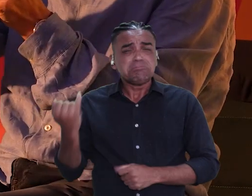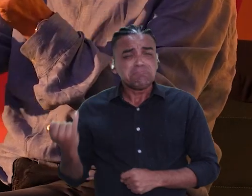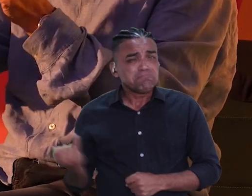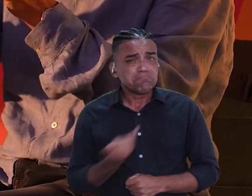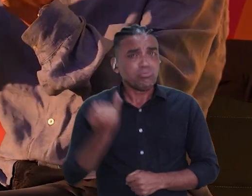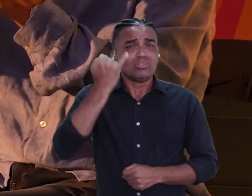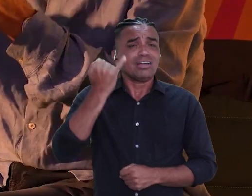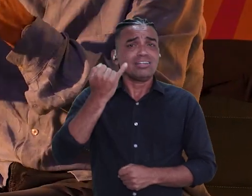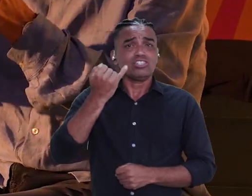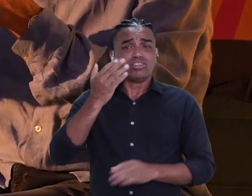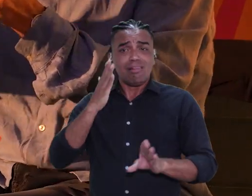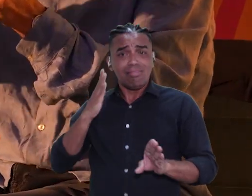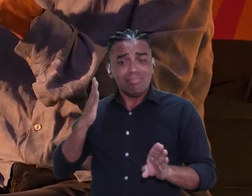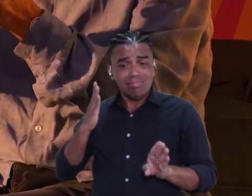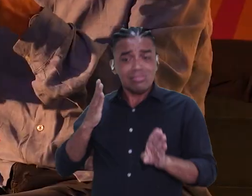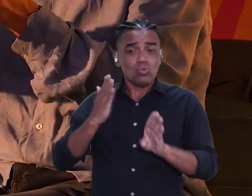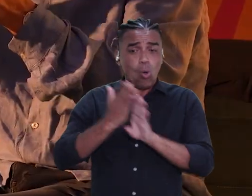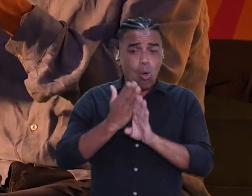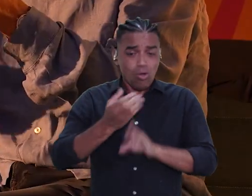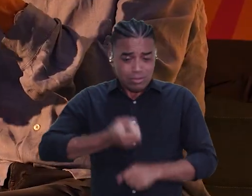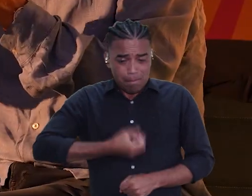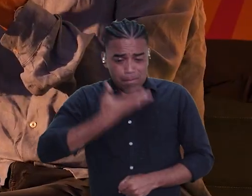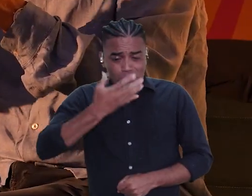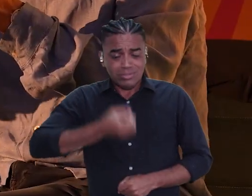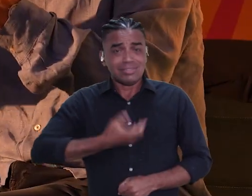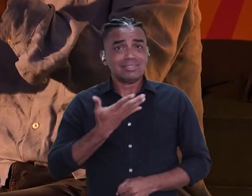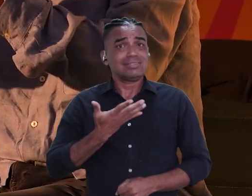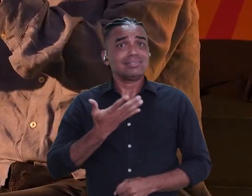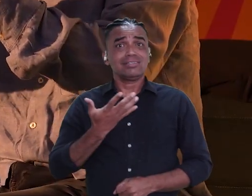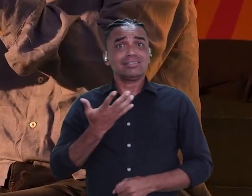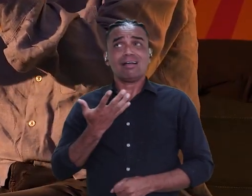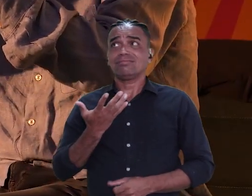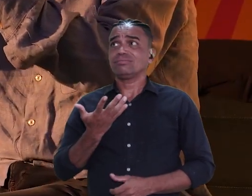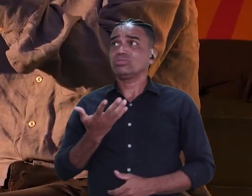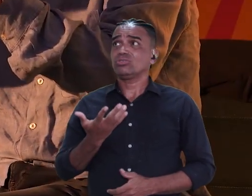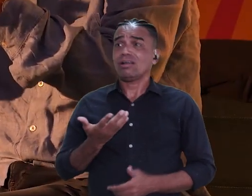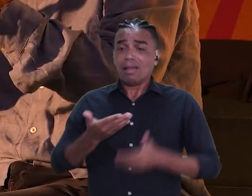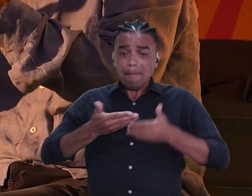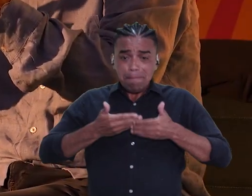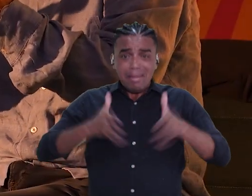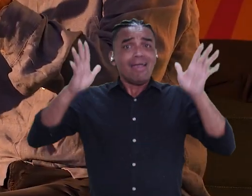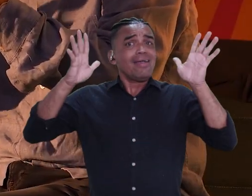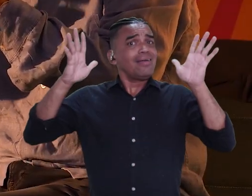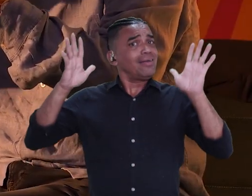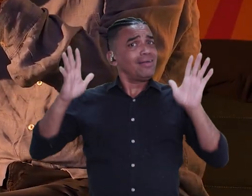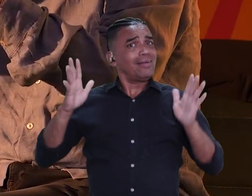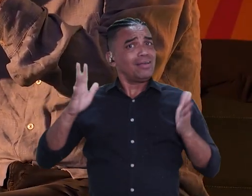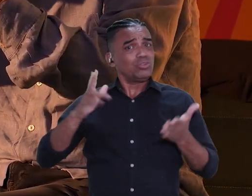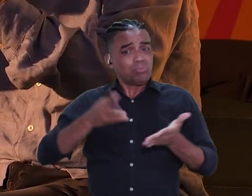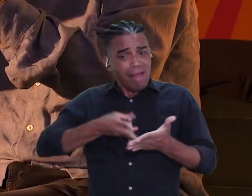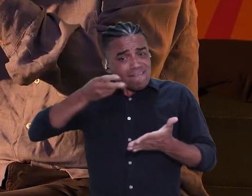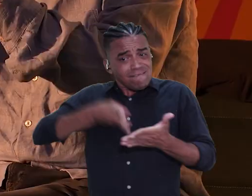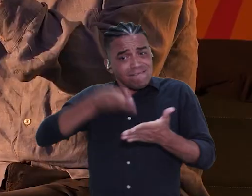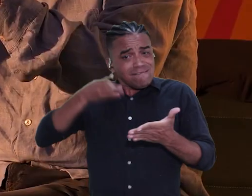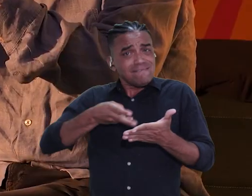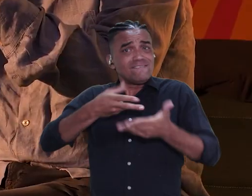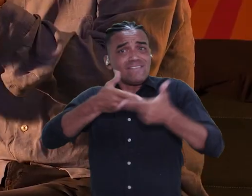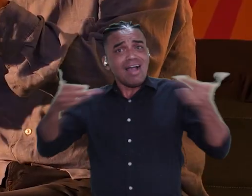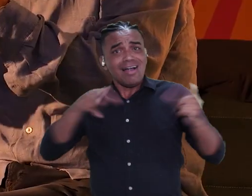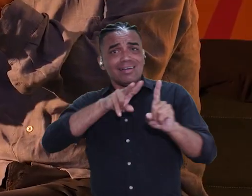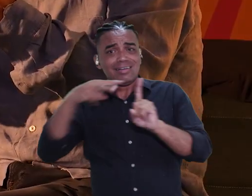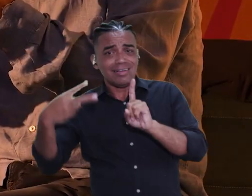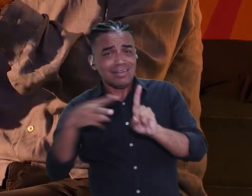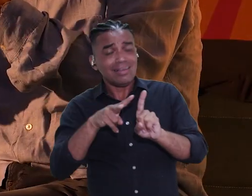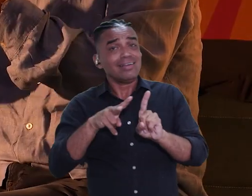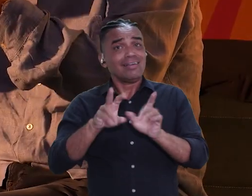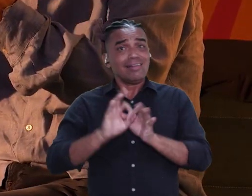essenciais, que elas se reencontram, a poesia se reencontra, ela se faz um poema aberto como esse, né? se